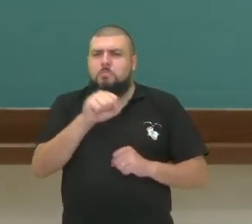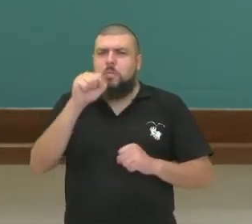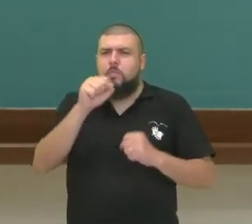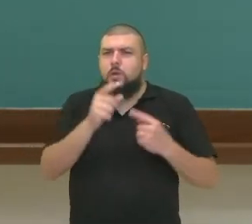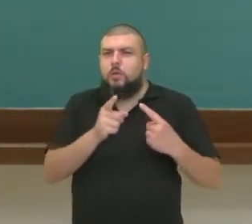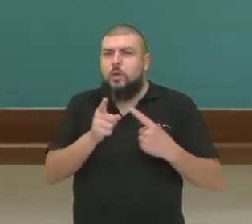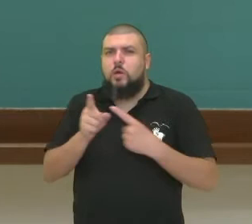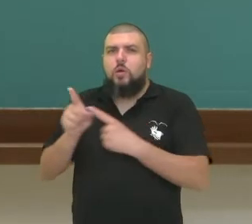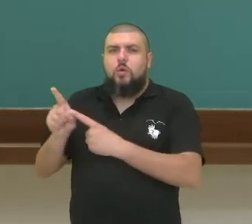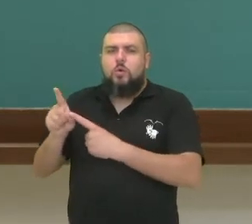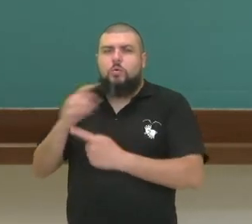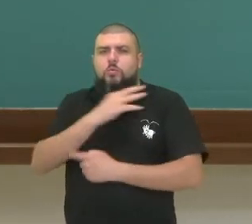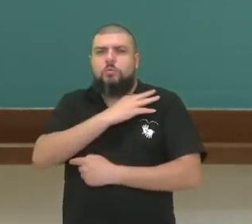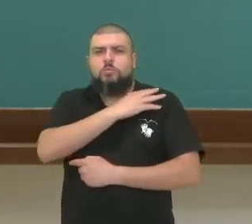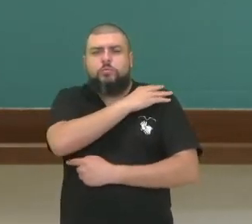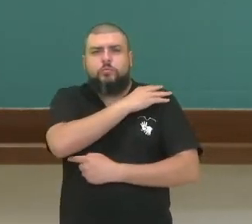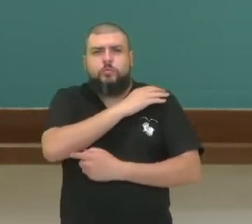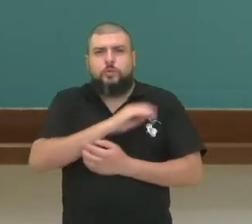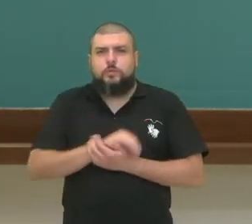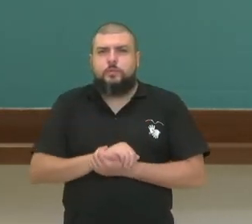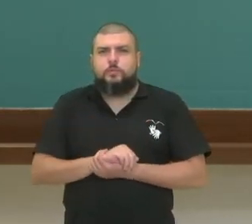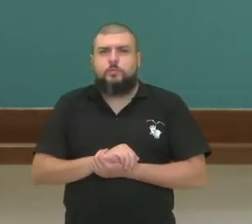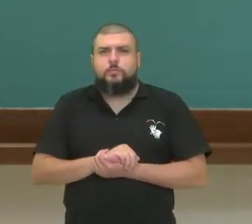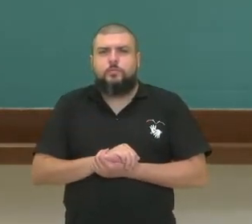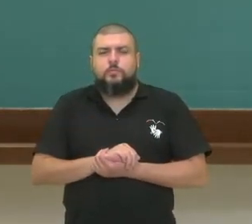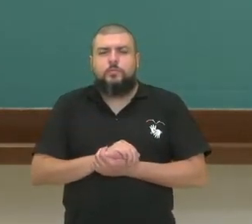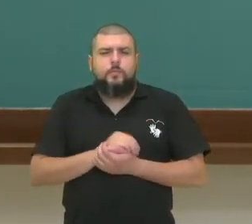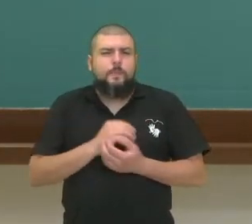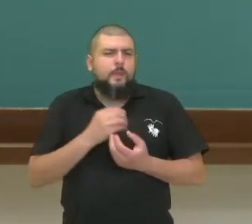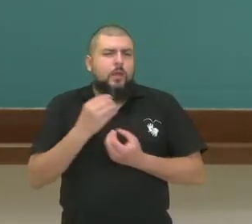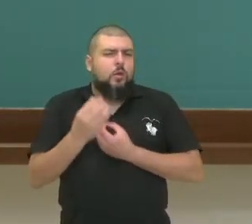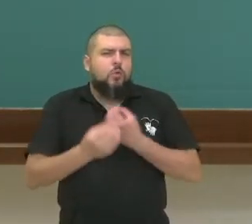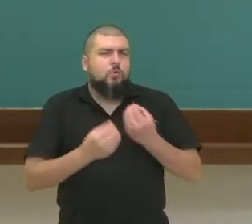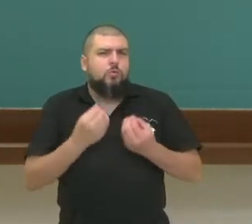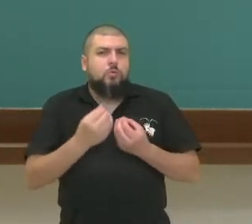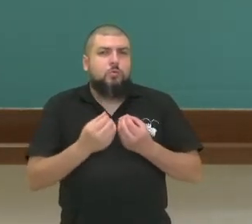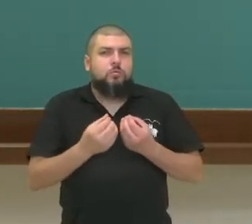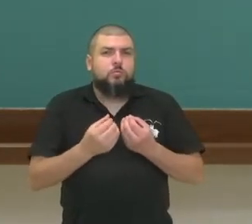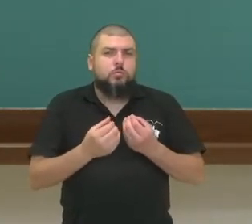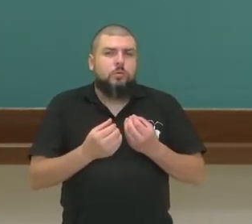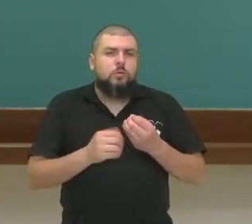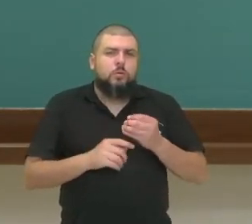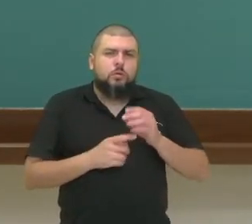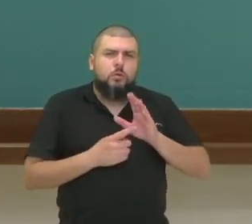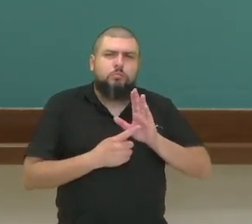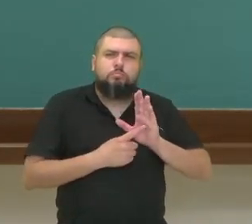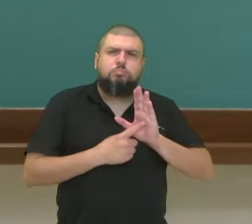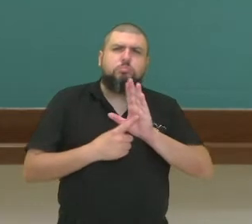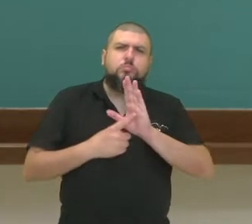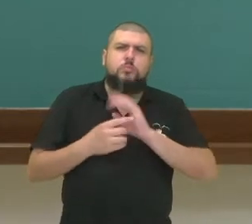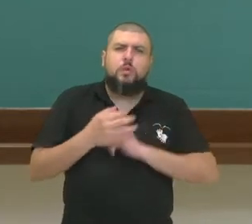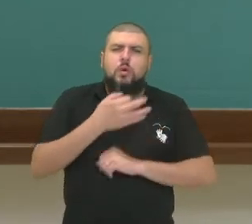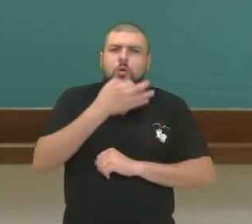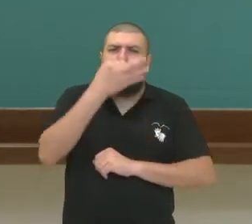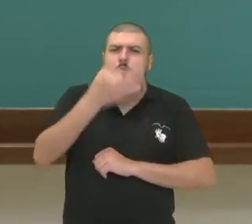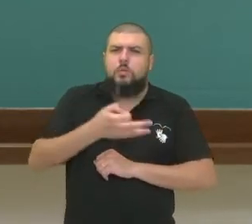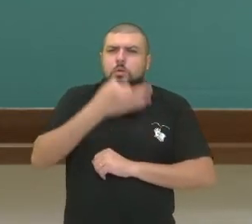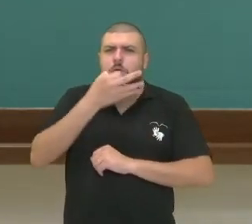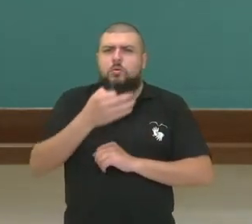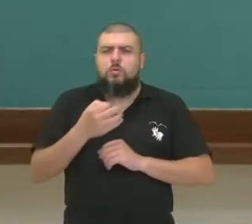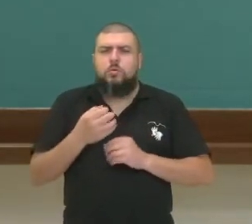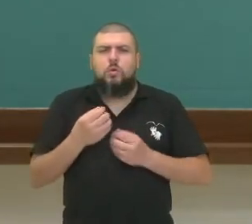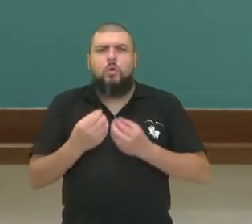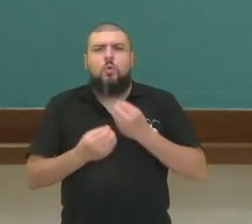conseguiram manifestar suas opiniões? Como eles conseguiram burlar a censura? Como eles conseguiram burlar as investigações